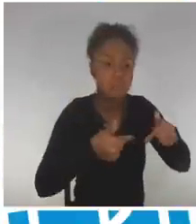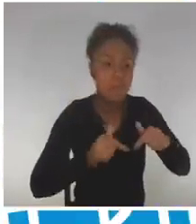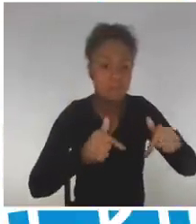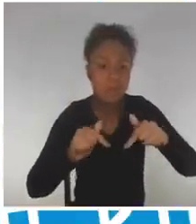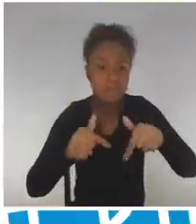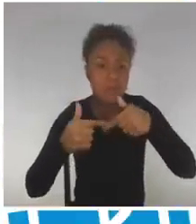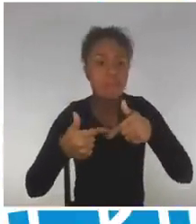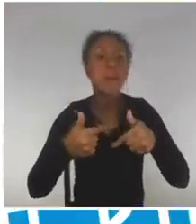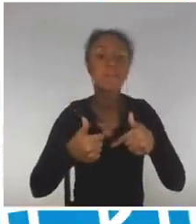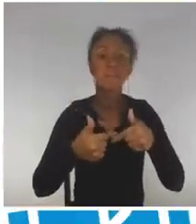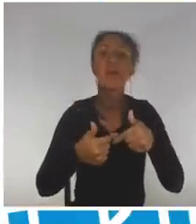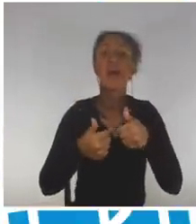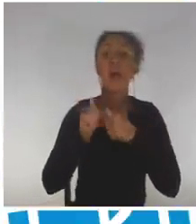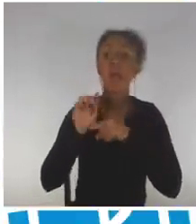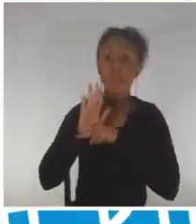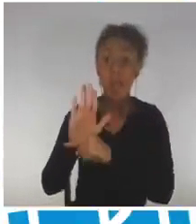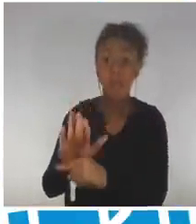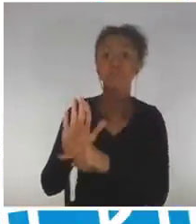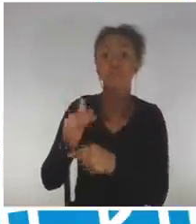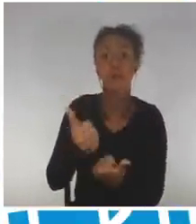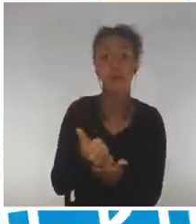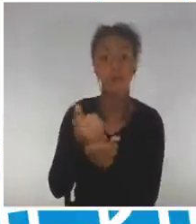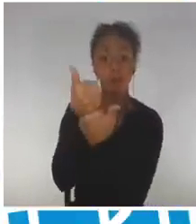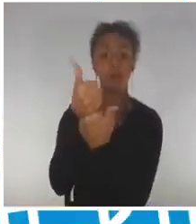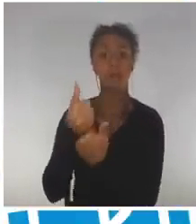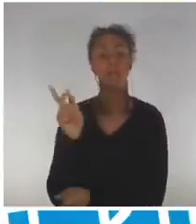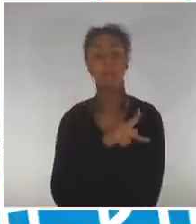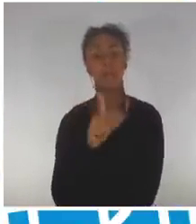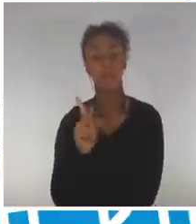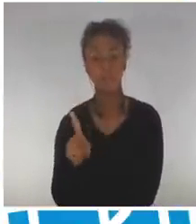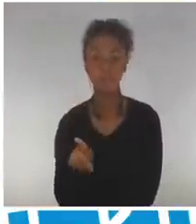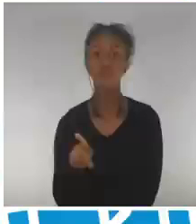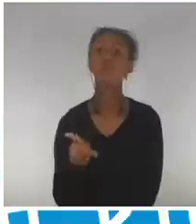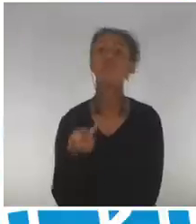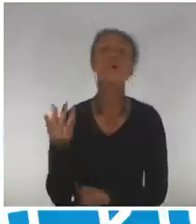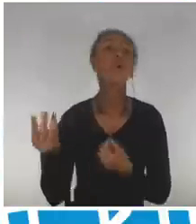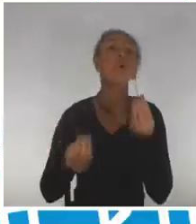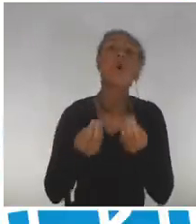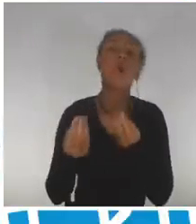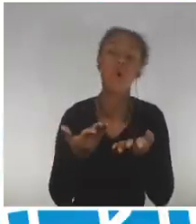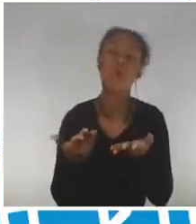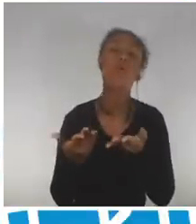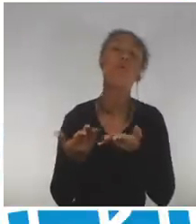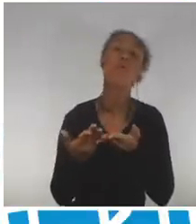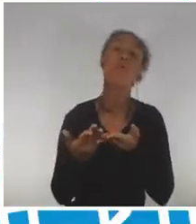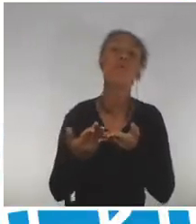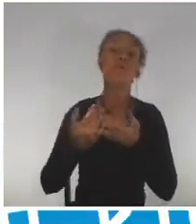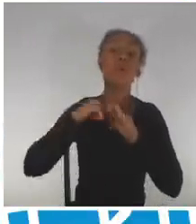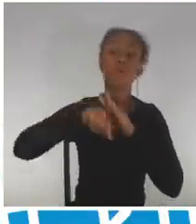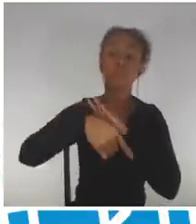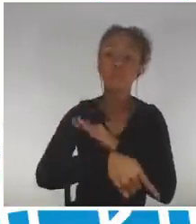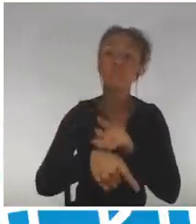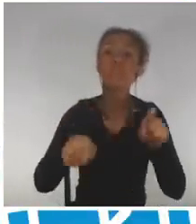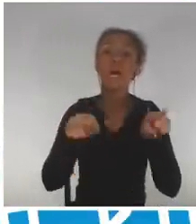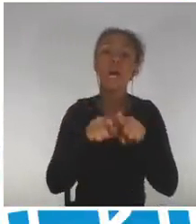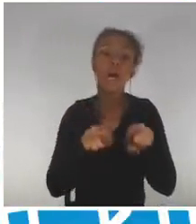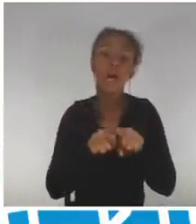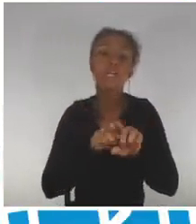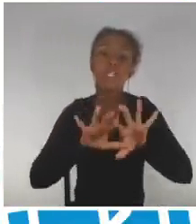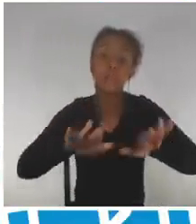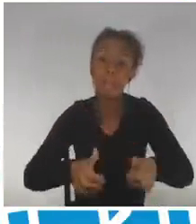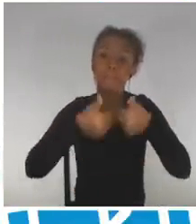os professores na retomada, na recuperação, no aprofundamento da